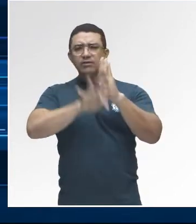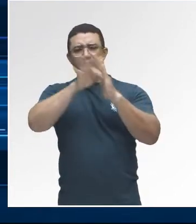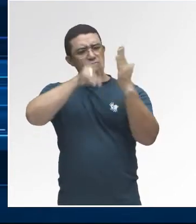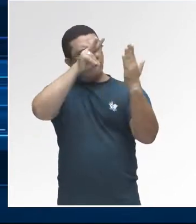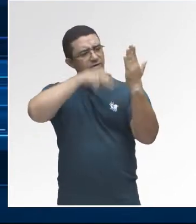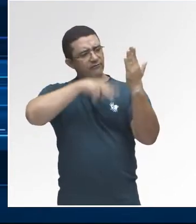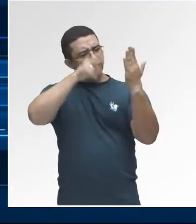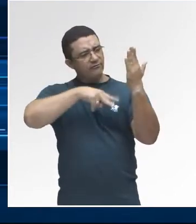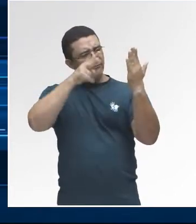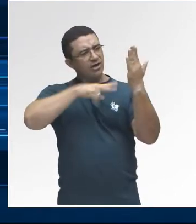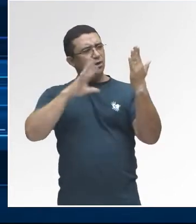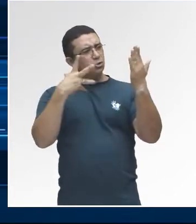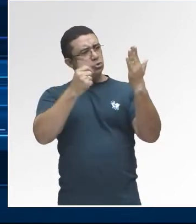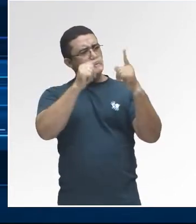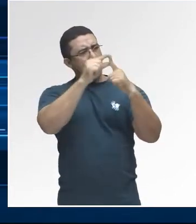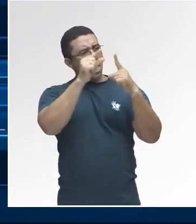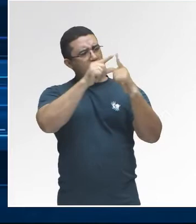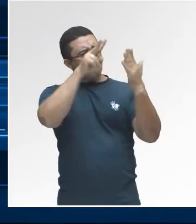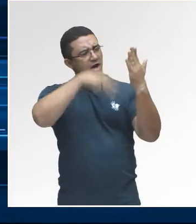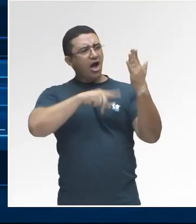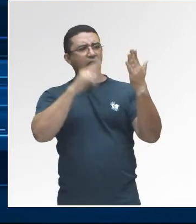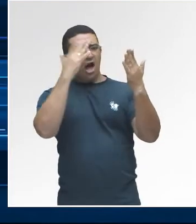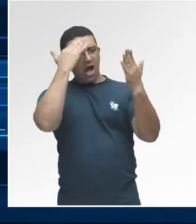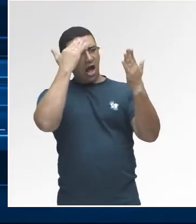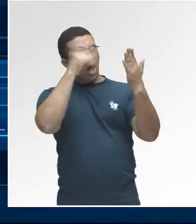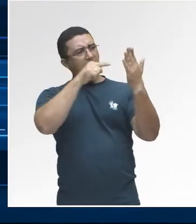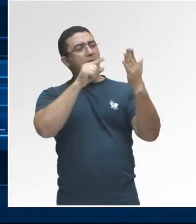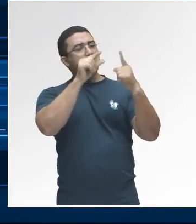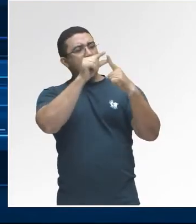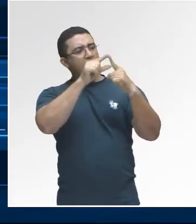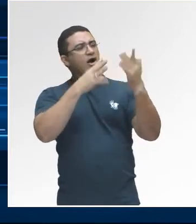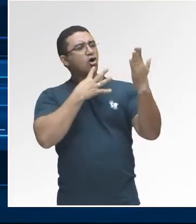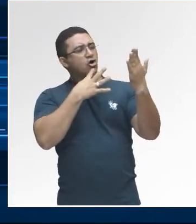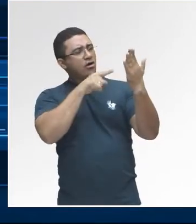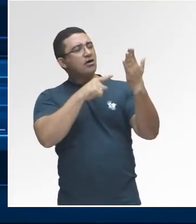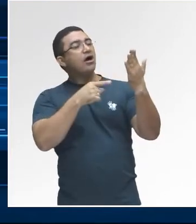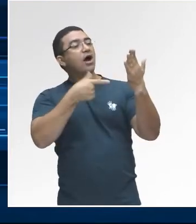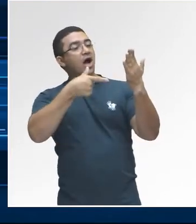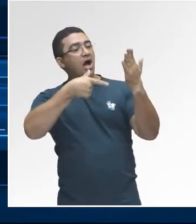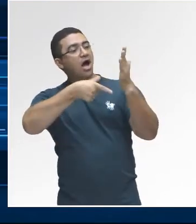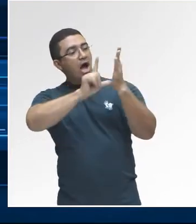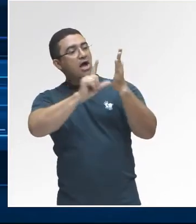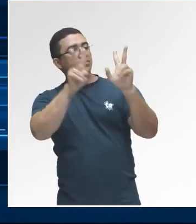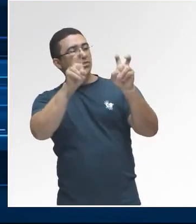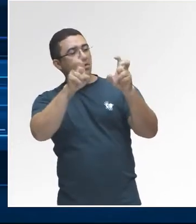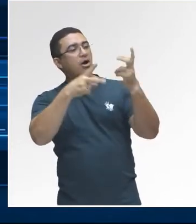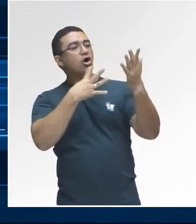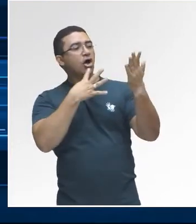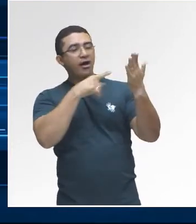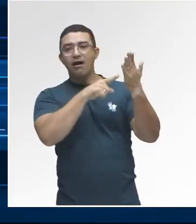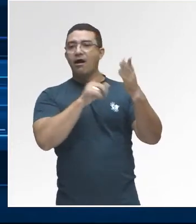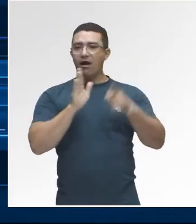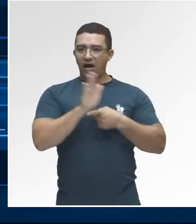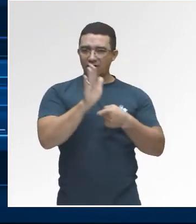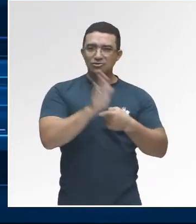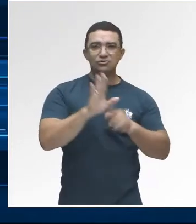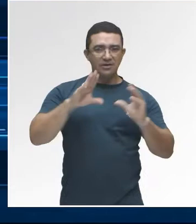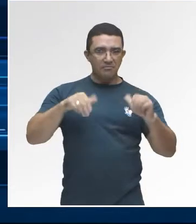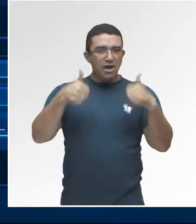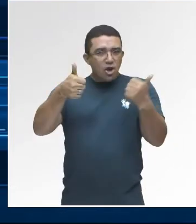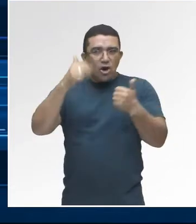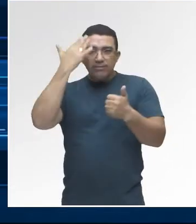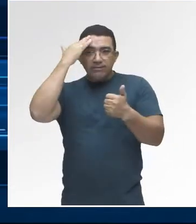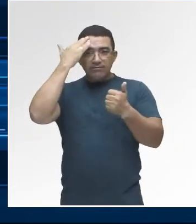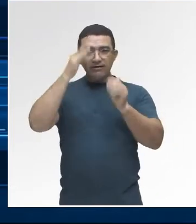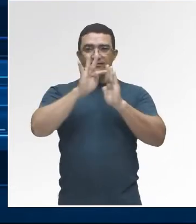você algo. Tem algo que você já sabe, já conhece sobre aquilo, tudo bem? E aí ajuda já metade do caminho para você